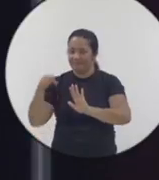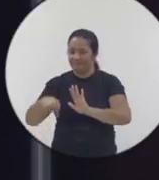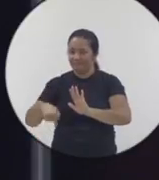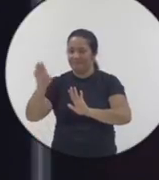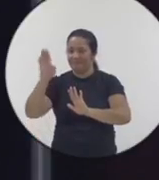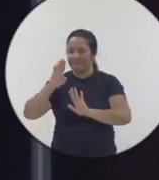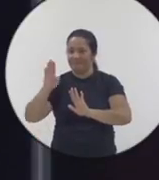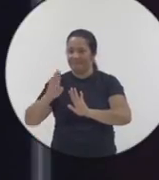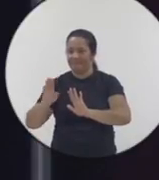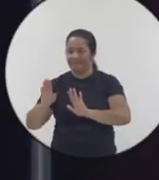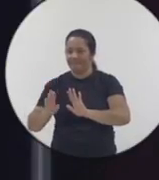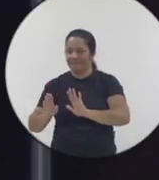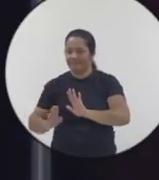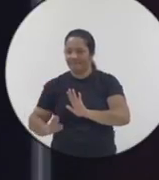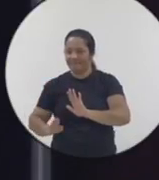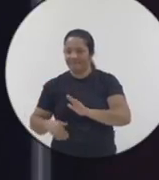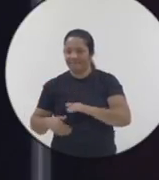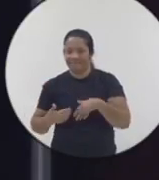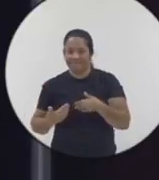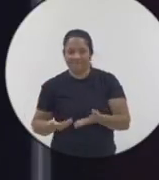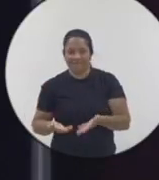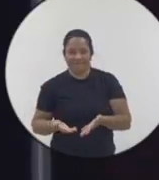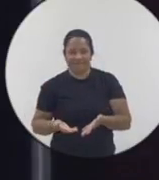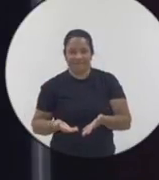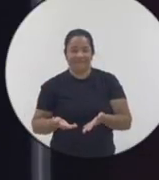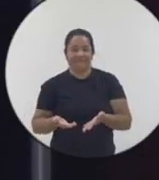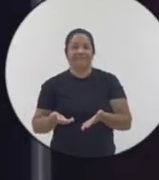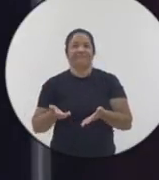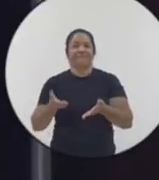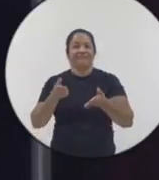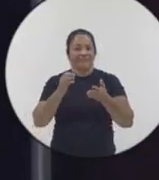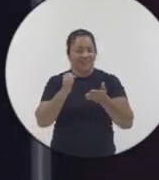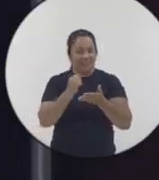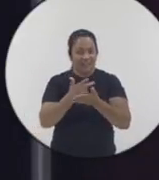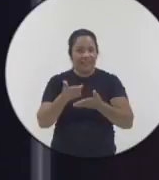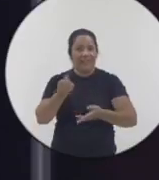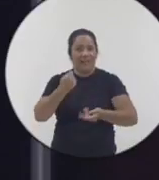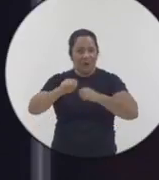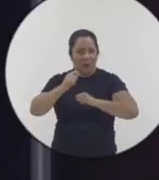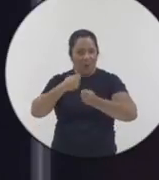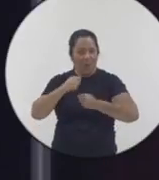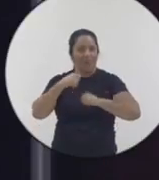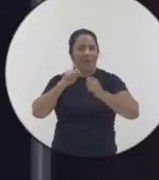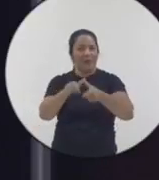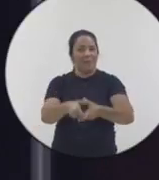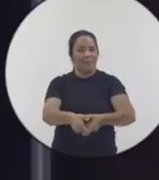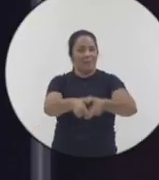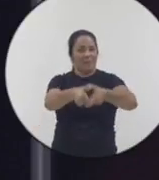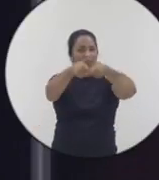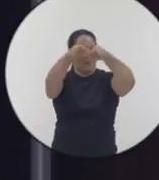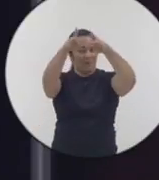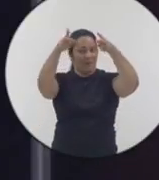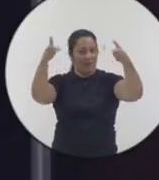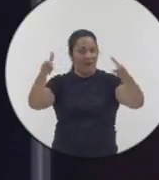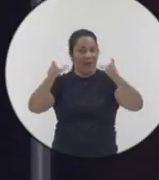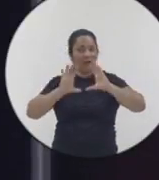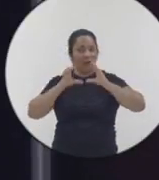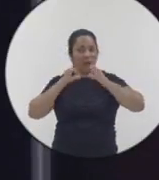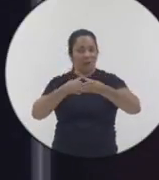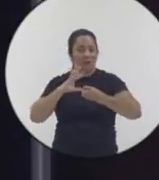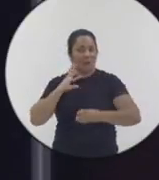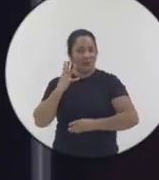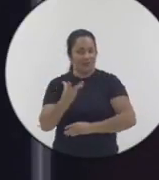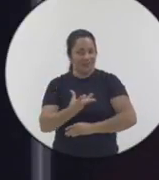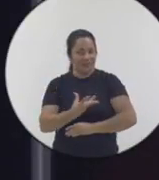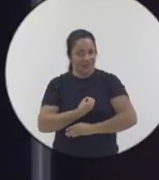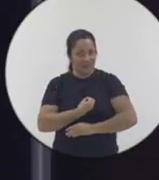mais consumimos mercado pornô das pessoas travesti, mas também somos o país que mais matamos pessoas travestis e transexuais no mundo.